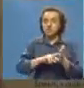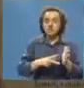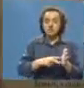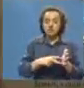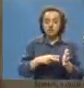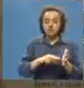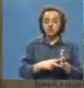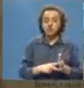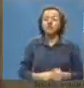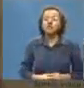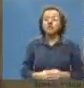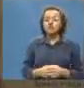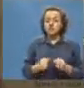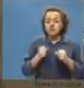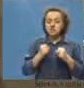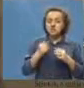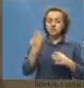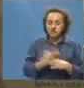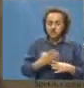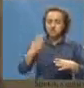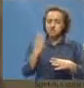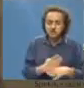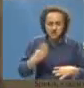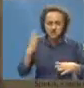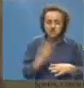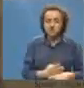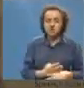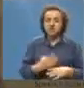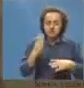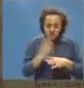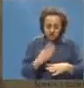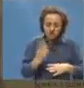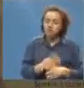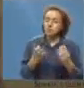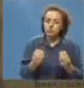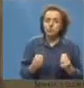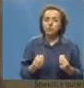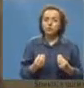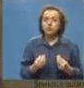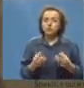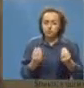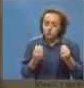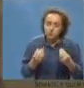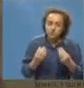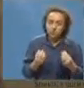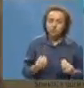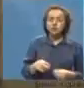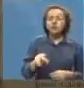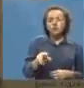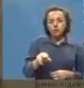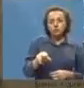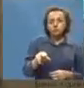a prática do per perdão de modo especial aquilo que são Lucas nos conta no capítulo 6 a partir do